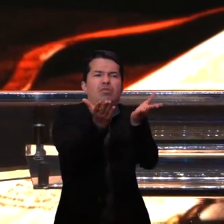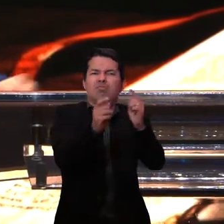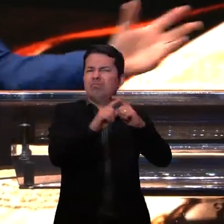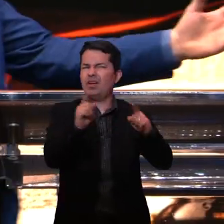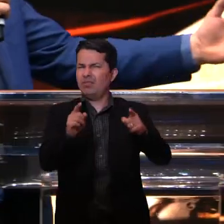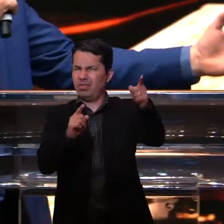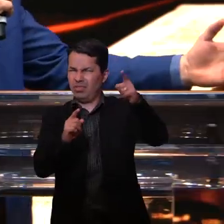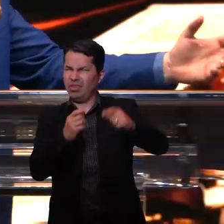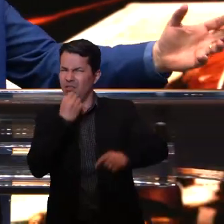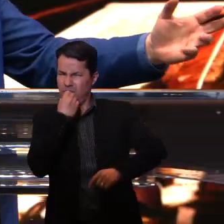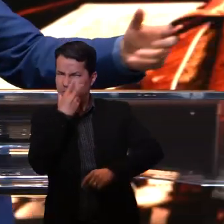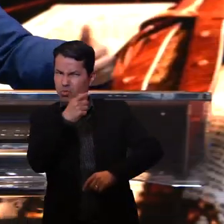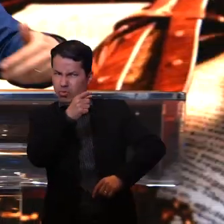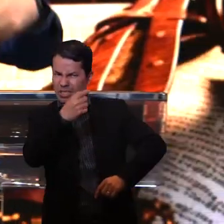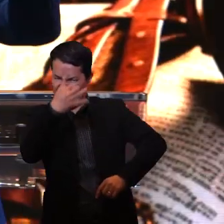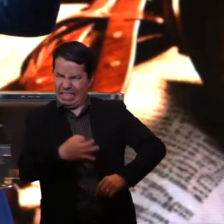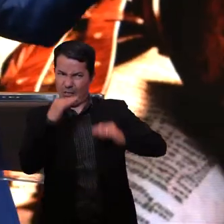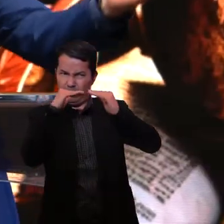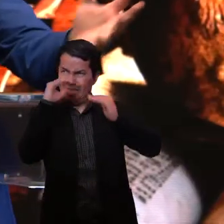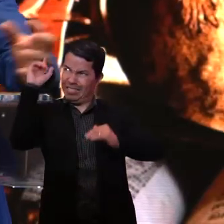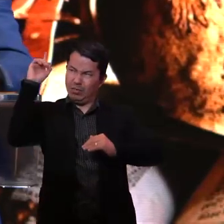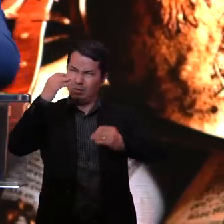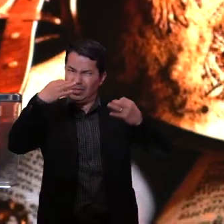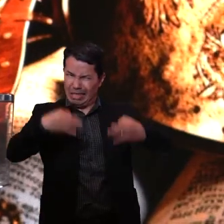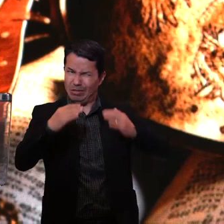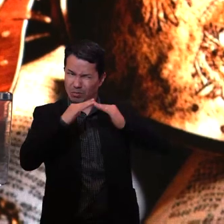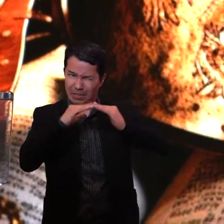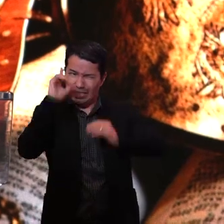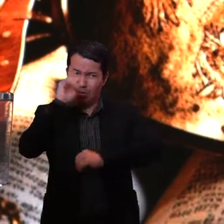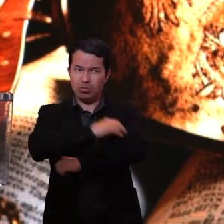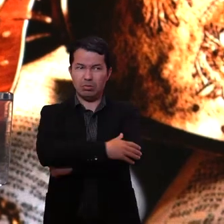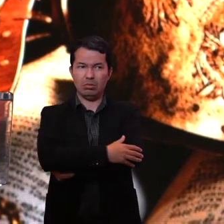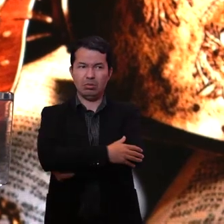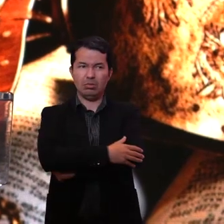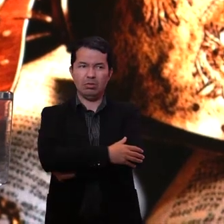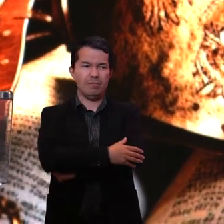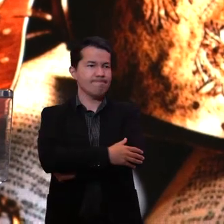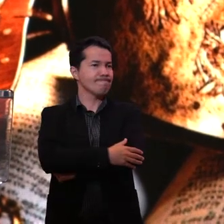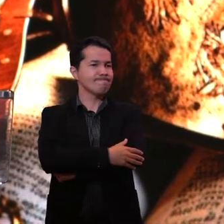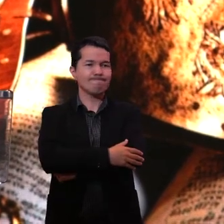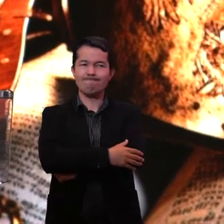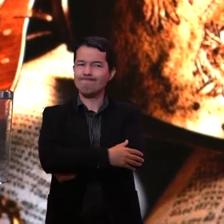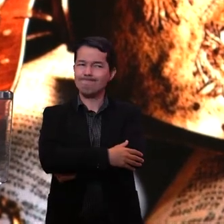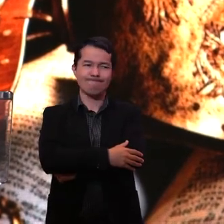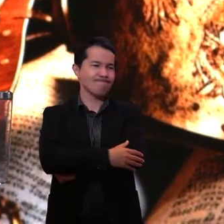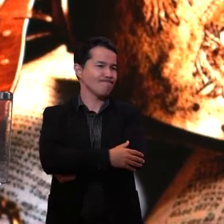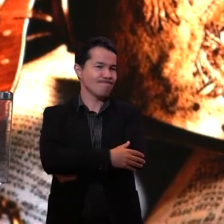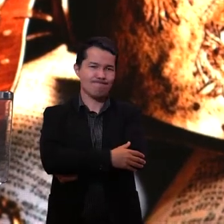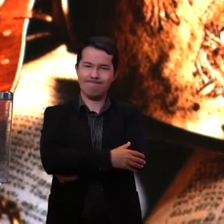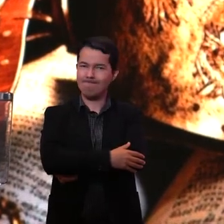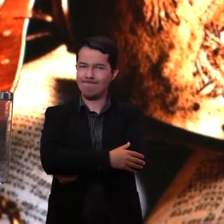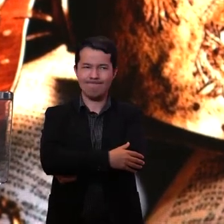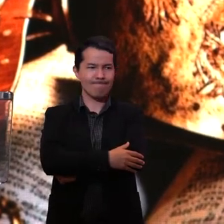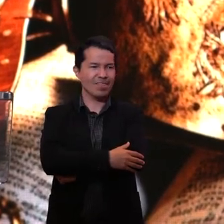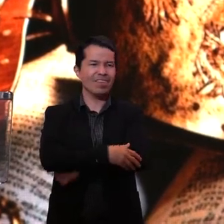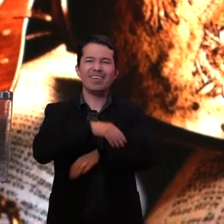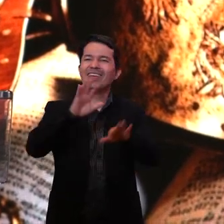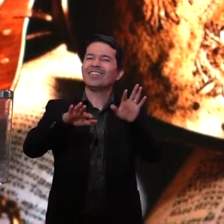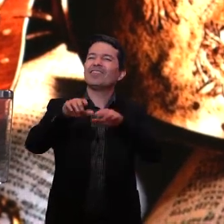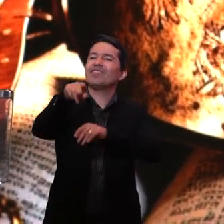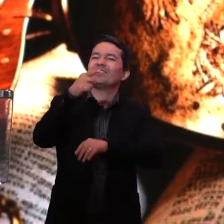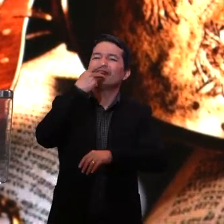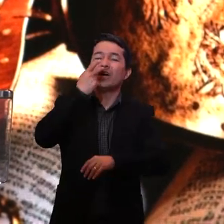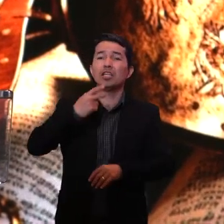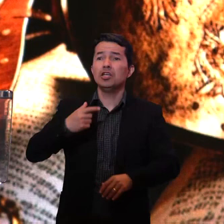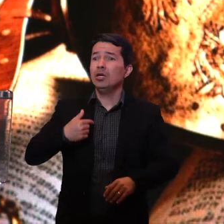Eu vejo tanta gente falando: ah, mas eu não faço nada de errado, eu não mato, eu não roubo. Mas você também não vai para o céu, meu irmão. Porque